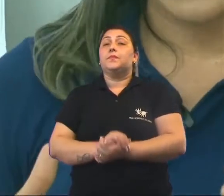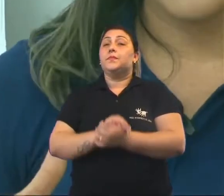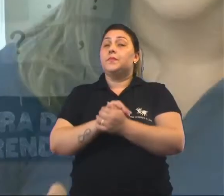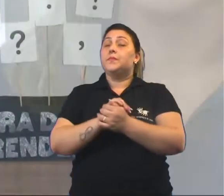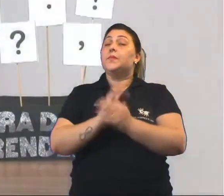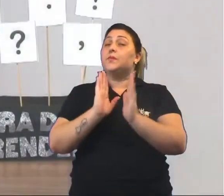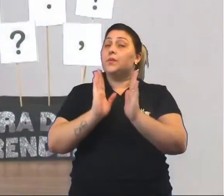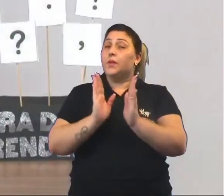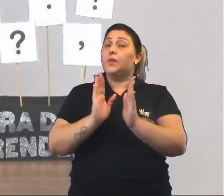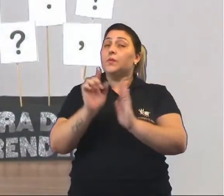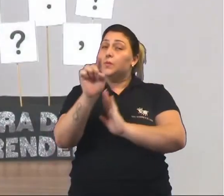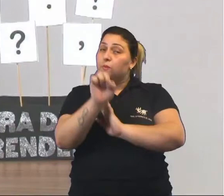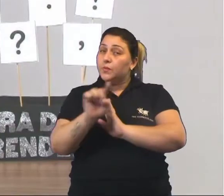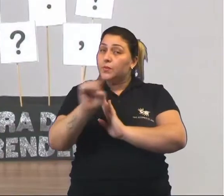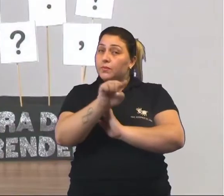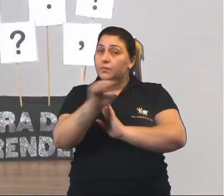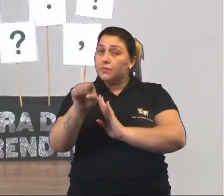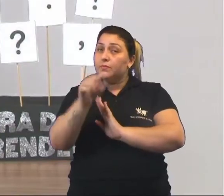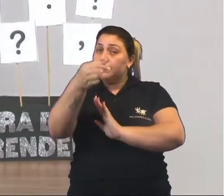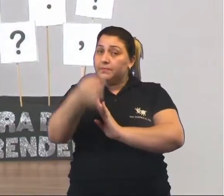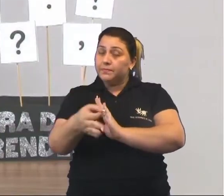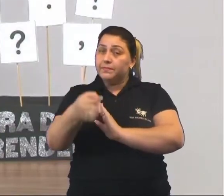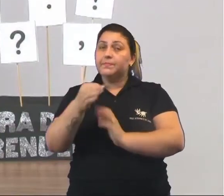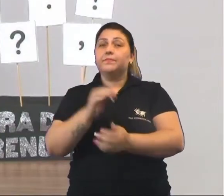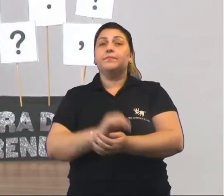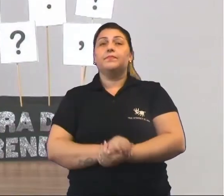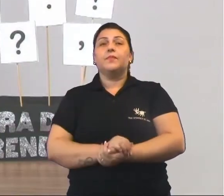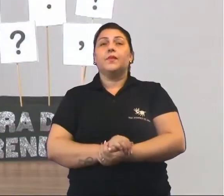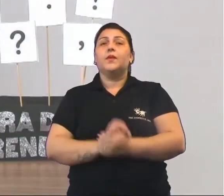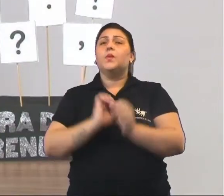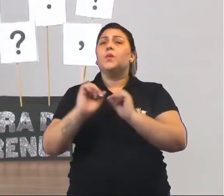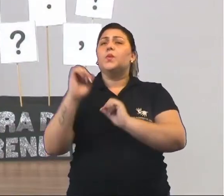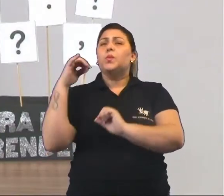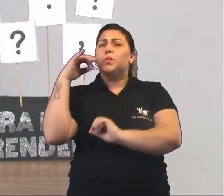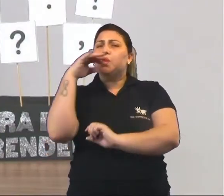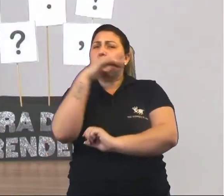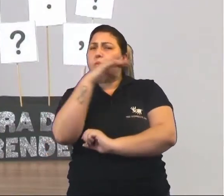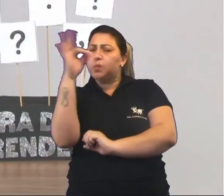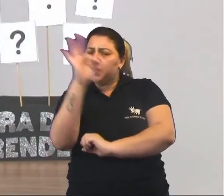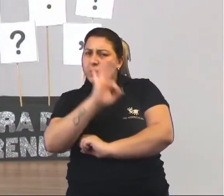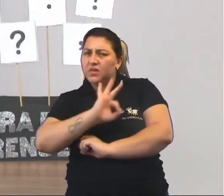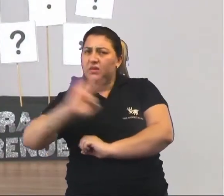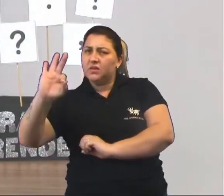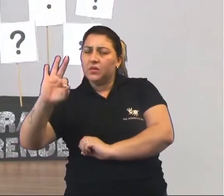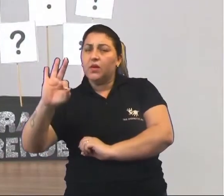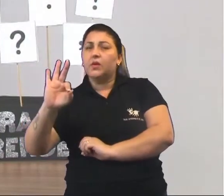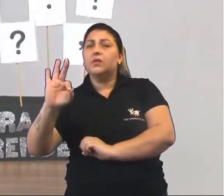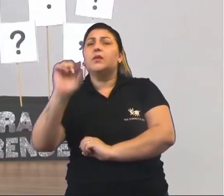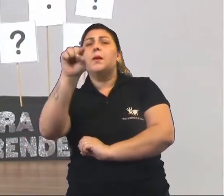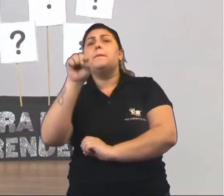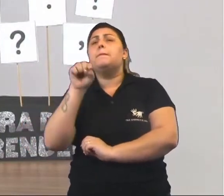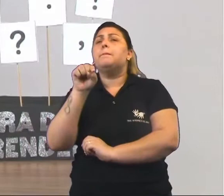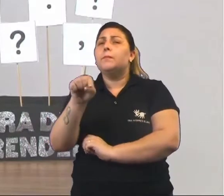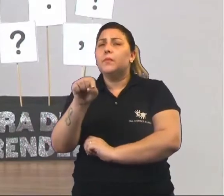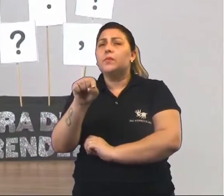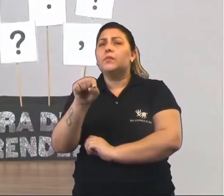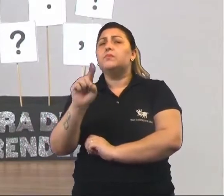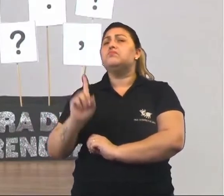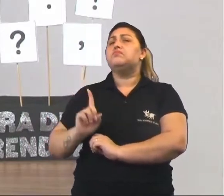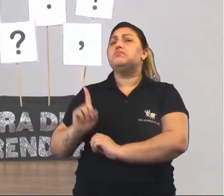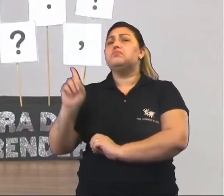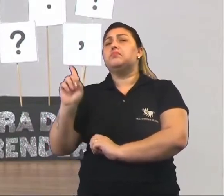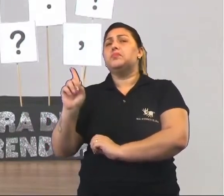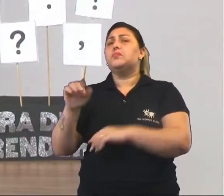trecho que eu acabei de circular para vocês, certo? Que cheiro medonho. Esse ponto de